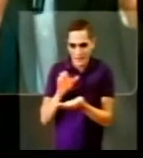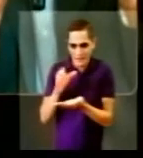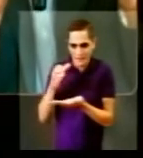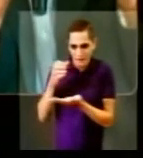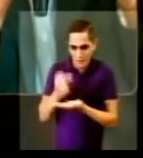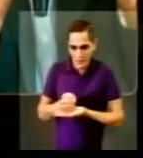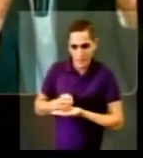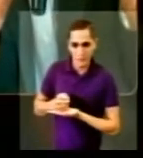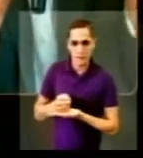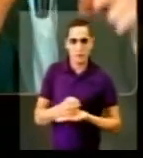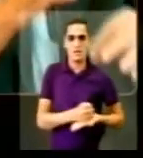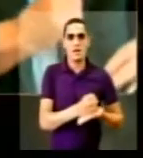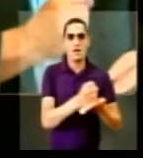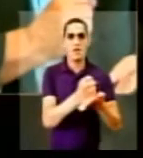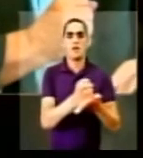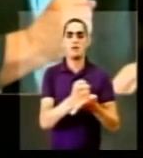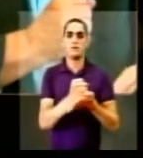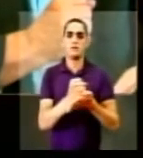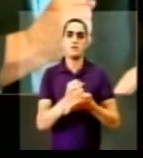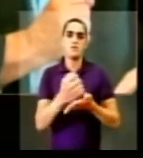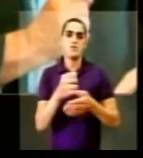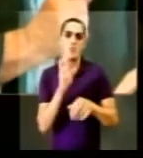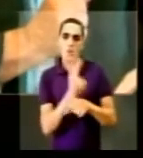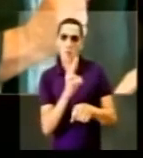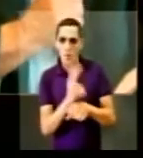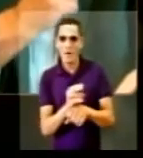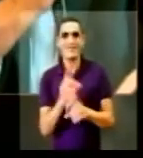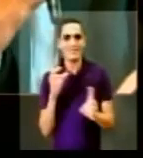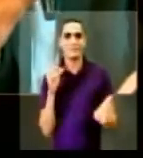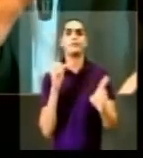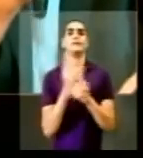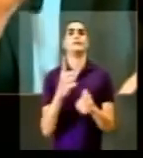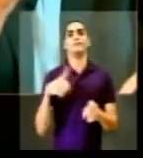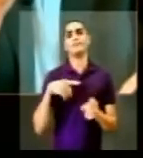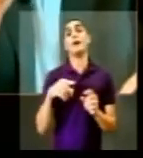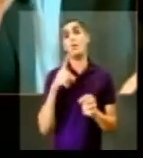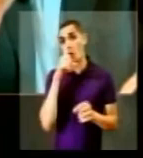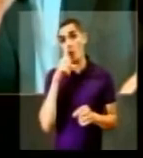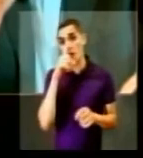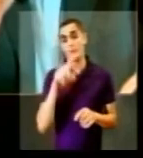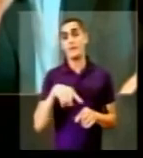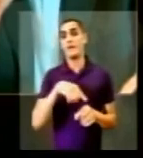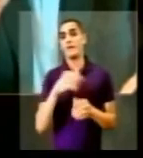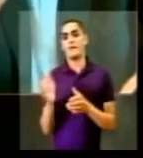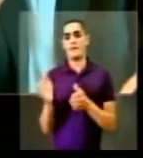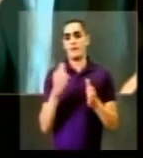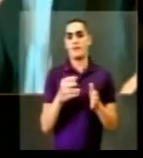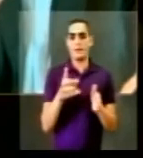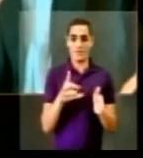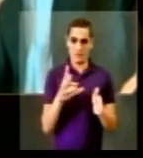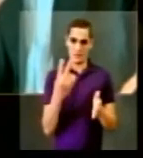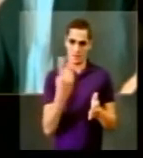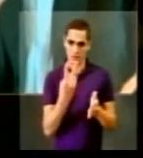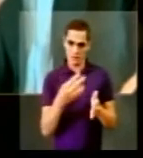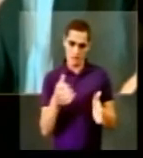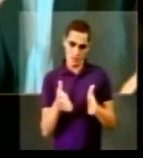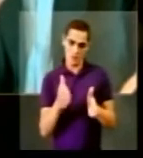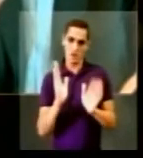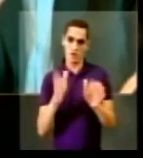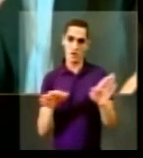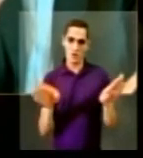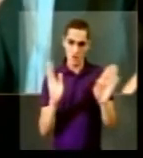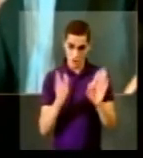nada, e vai atender. Então, essa foi a segunda fase que nós começamos e já